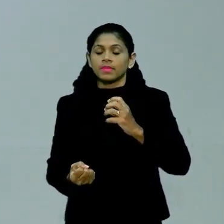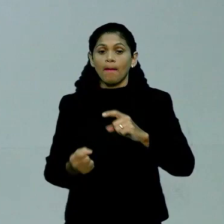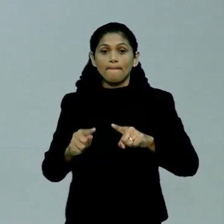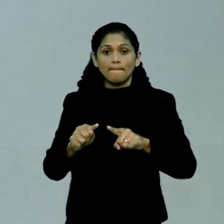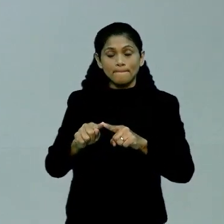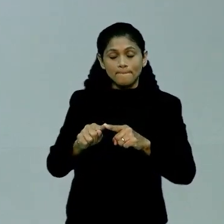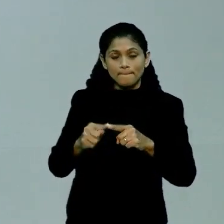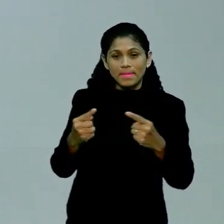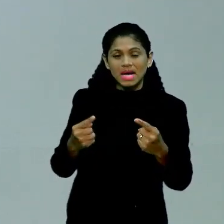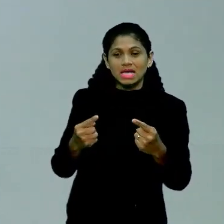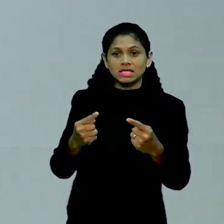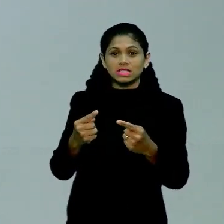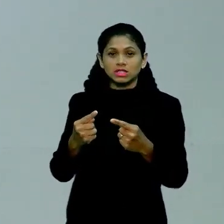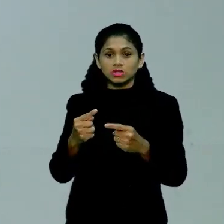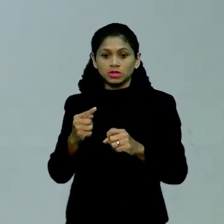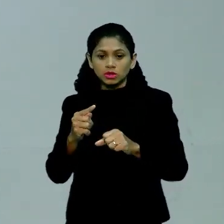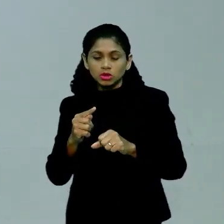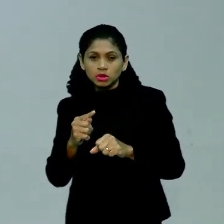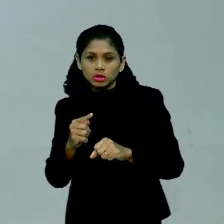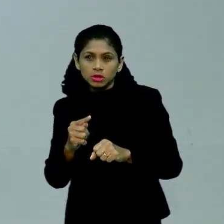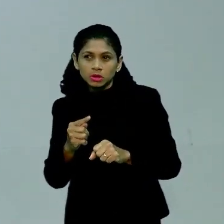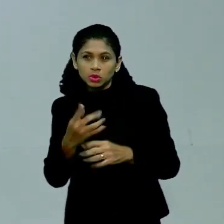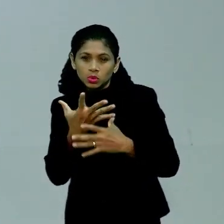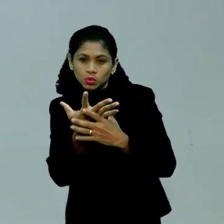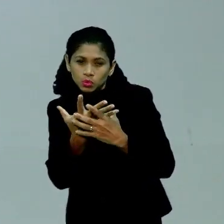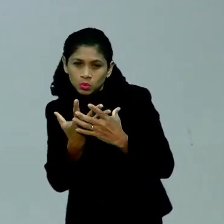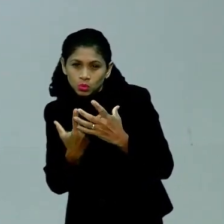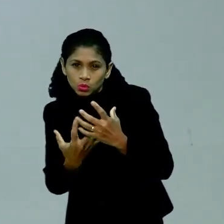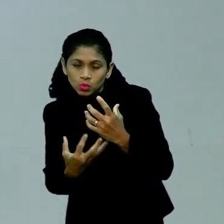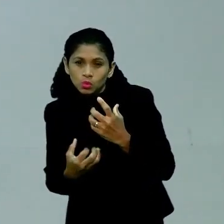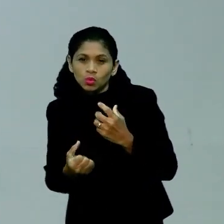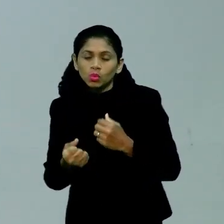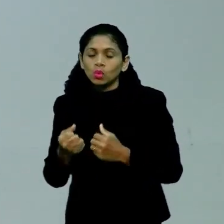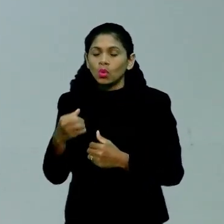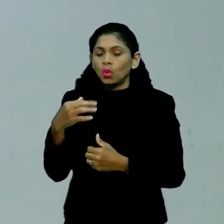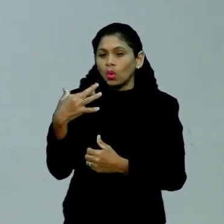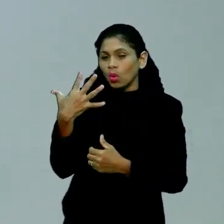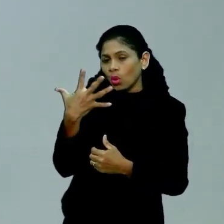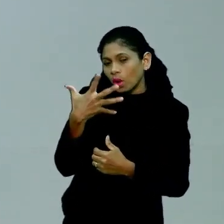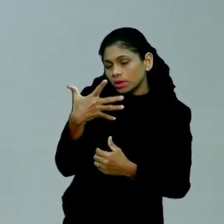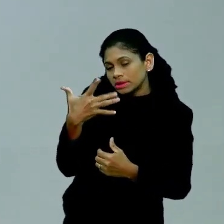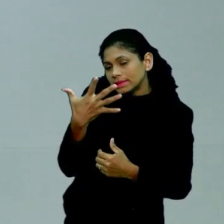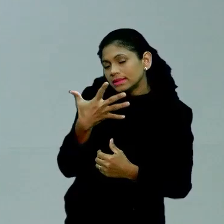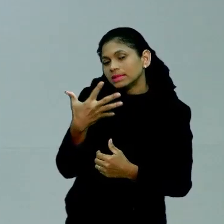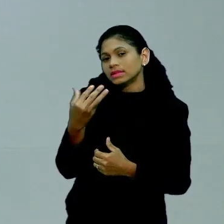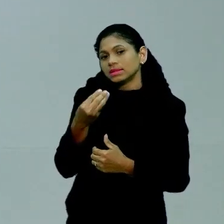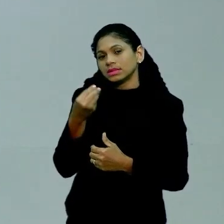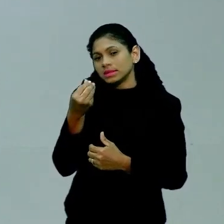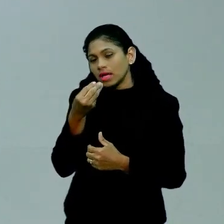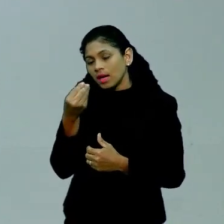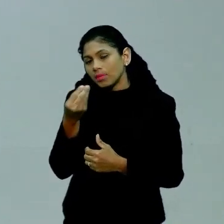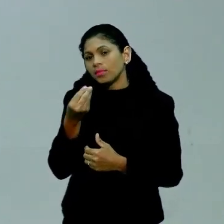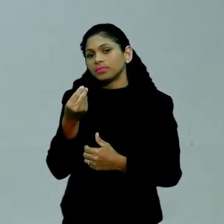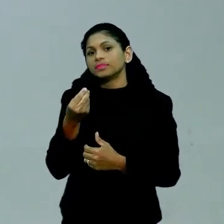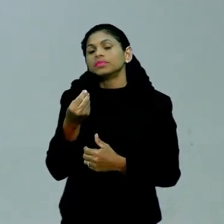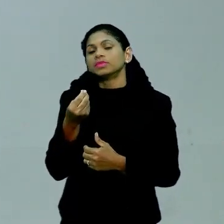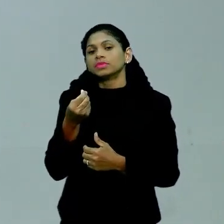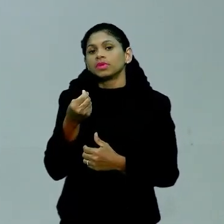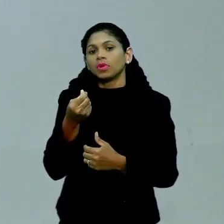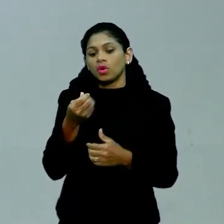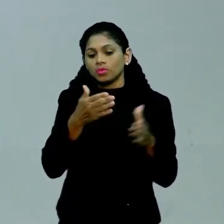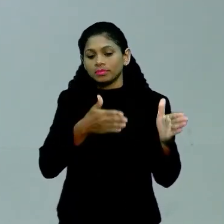retirar o sabor, retirar o aroma do café com a utilização de um filtro, esse processo ele deve ser chamado